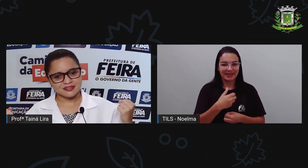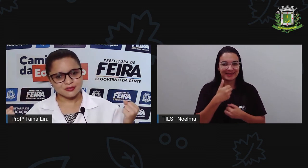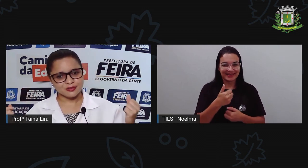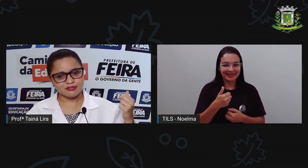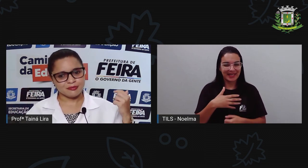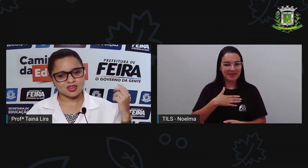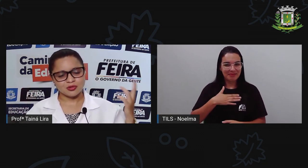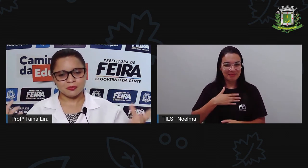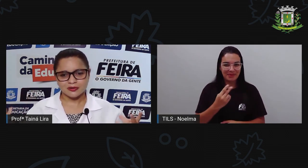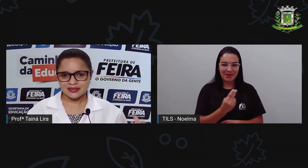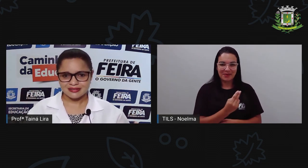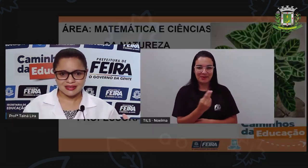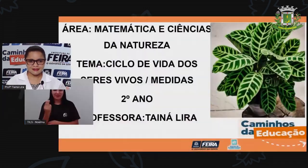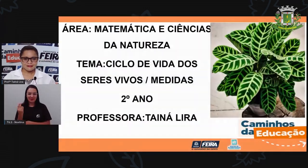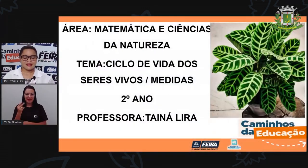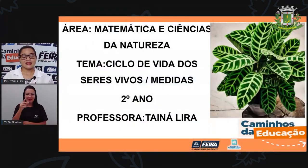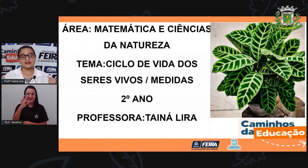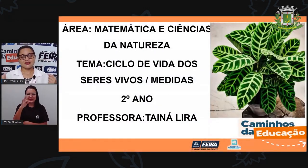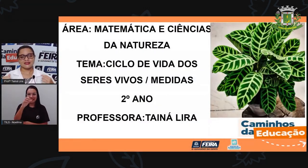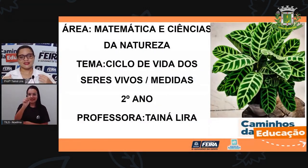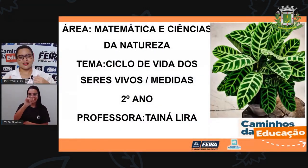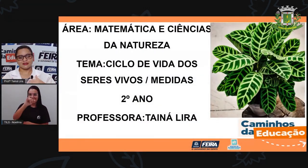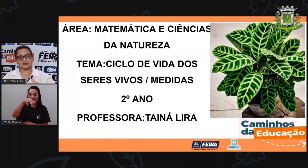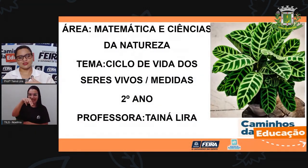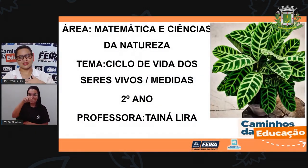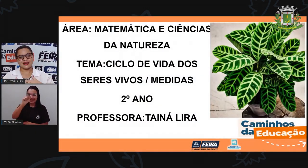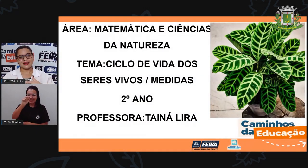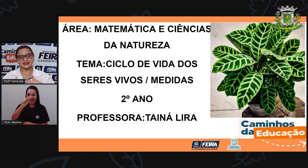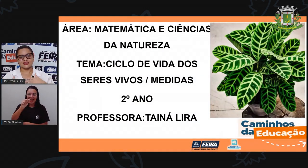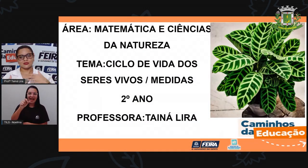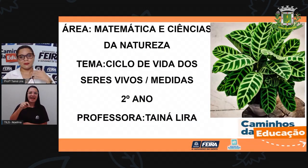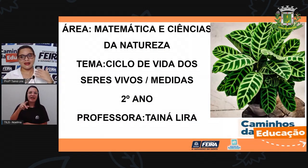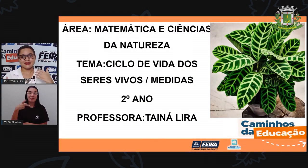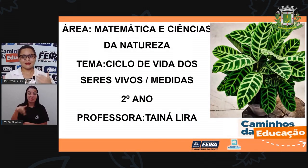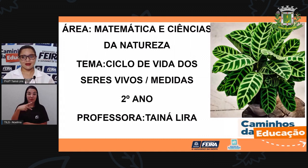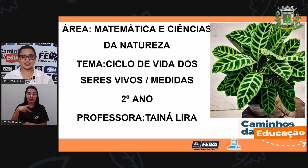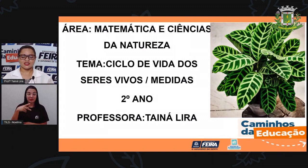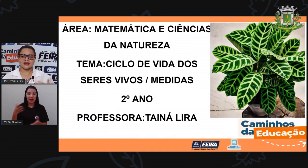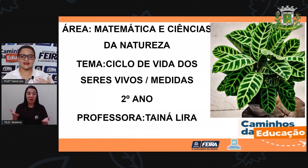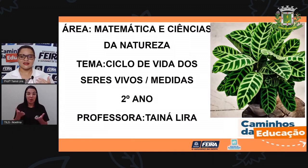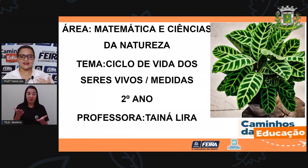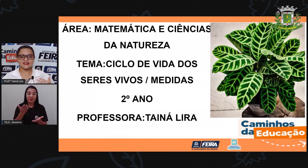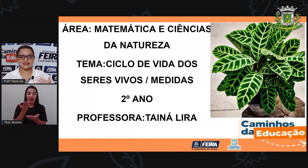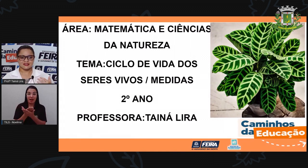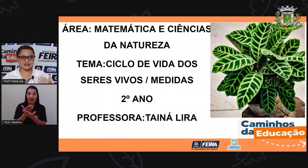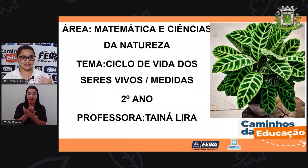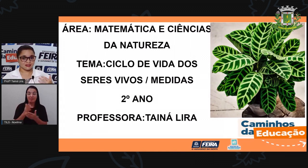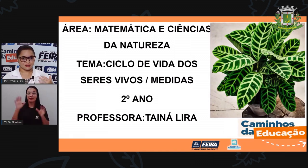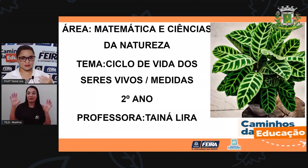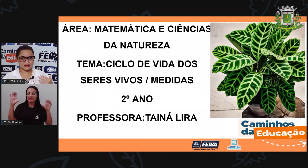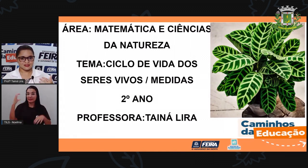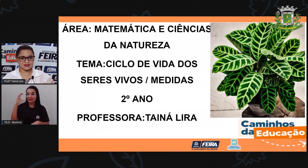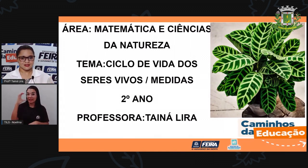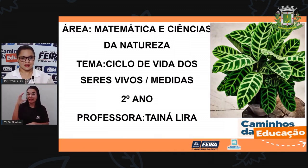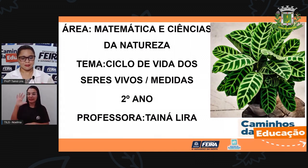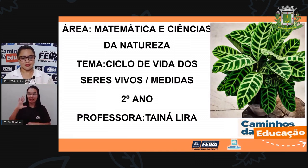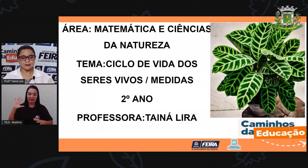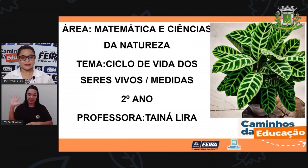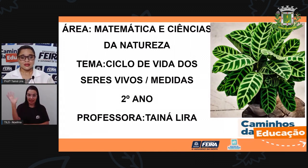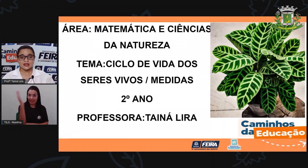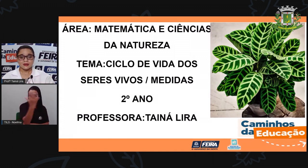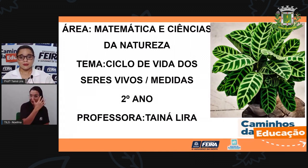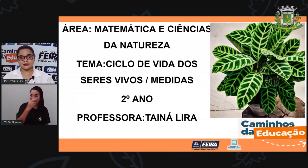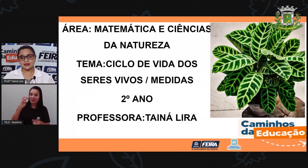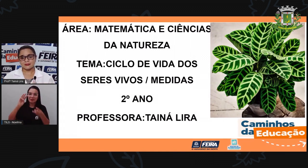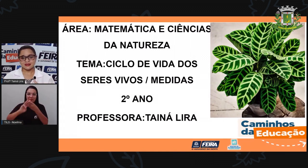apresentando novamente para o Tainá. Nossa aula hoje é na área de matemática e ciências da natureza, tá bom?